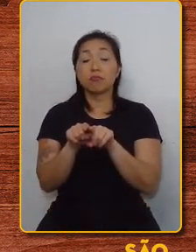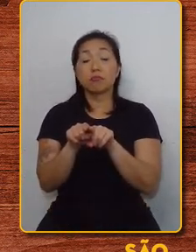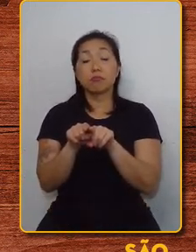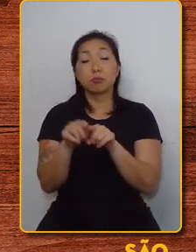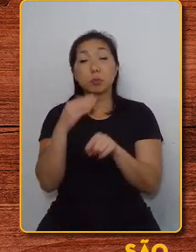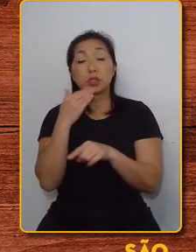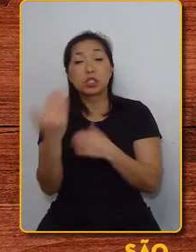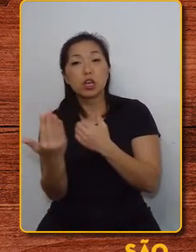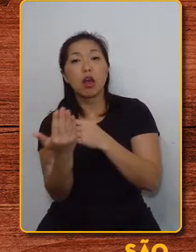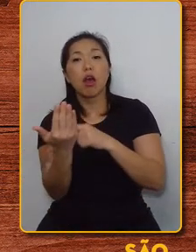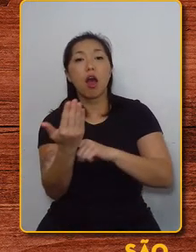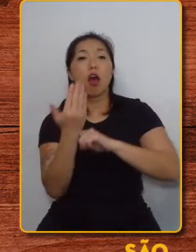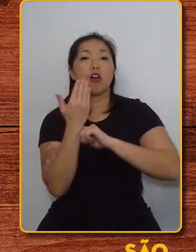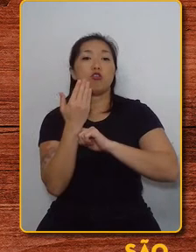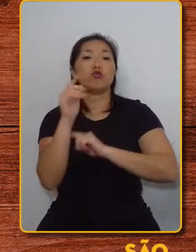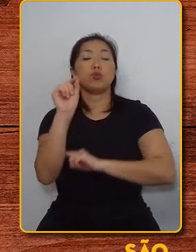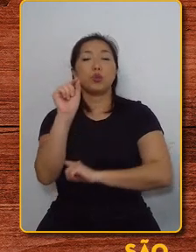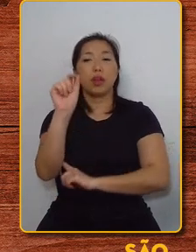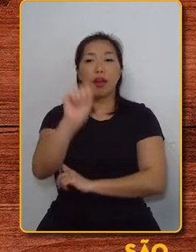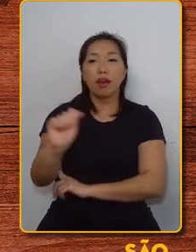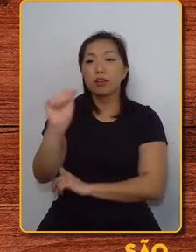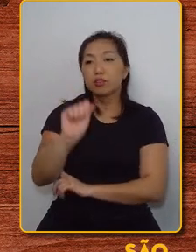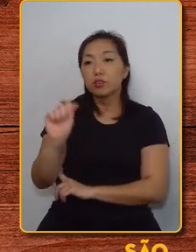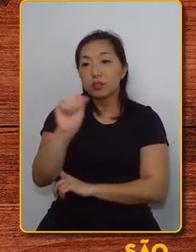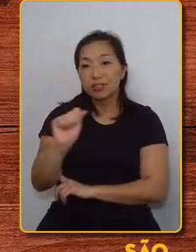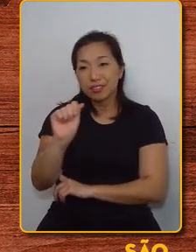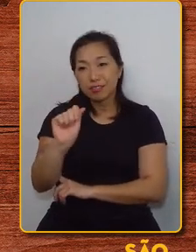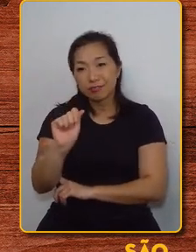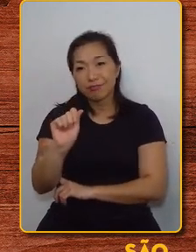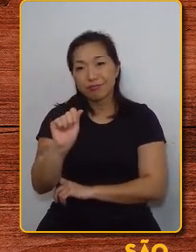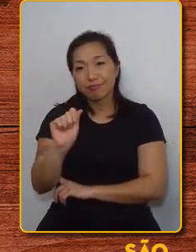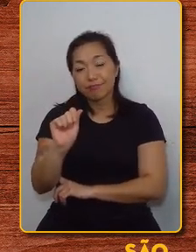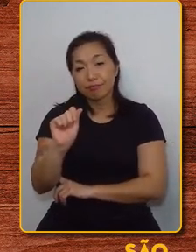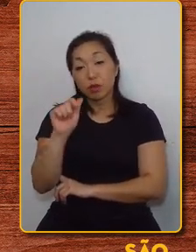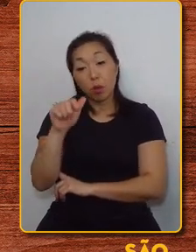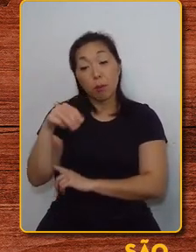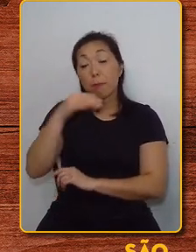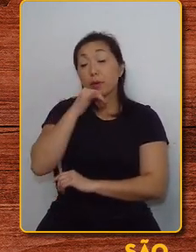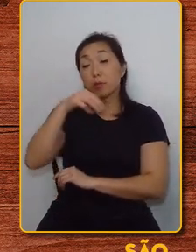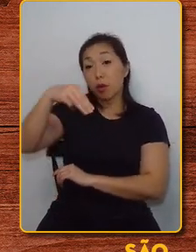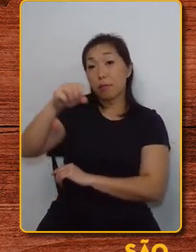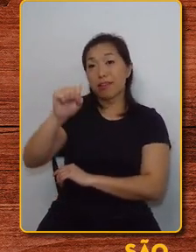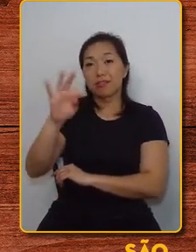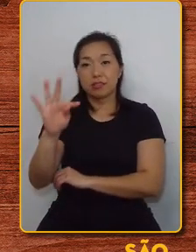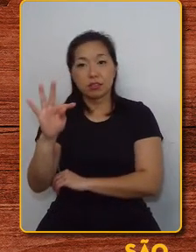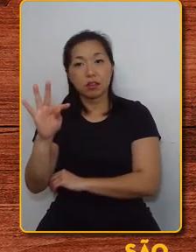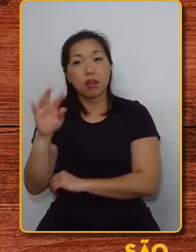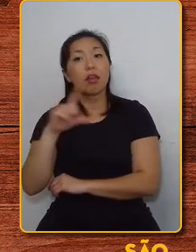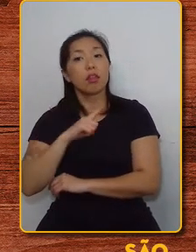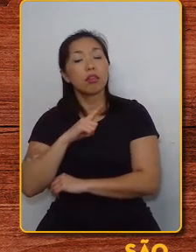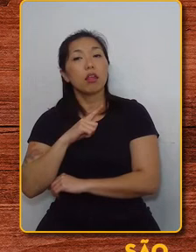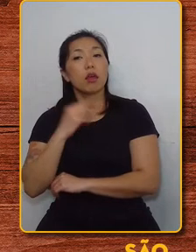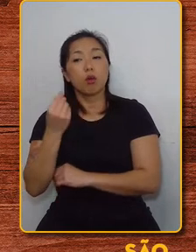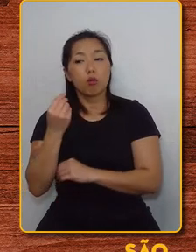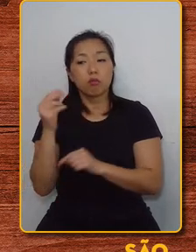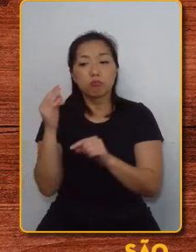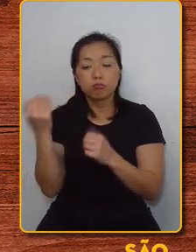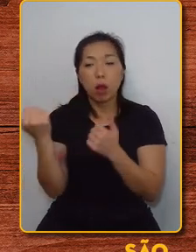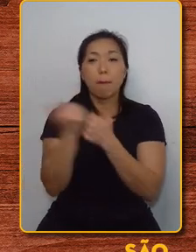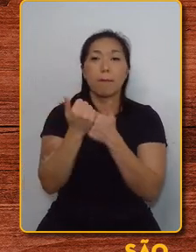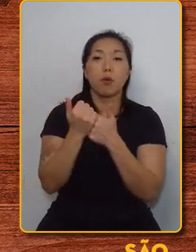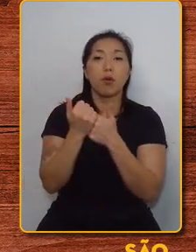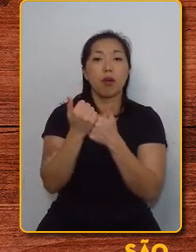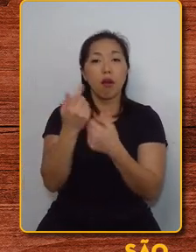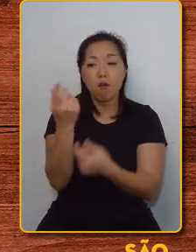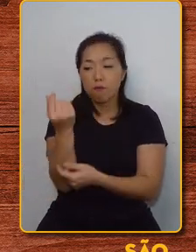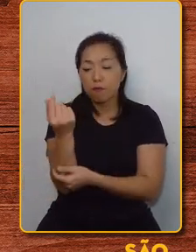né, financiar, por exemplo, o MST, um programa de assistência técnica para os seus assentados. Né, porque nós financiamos